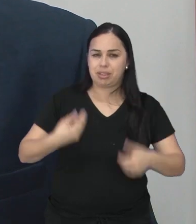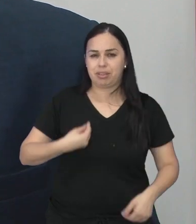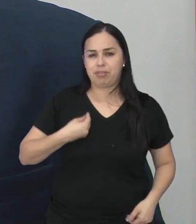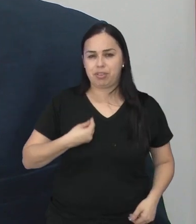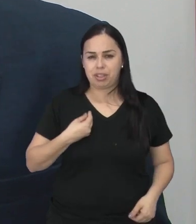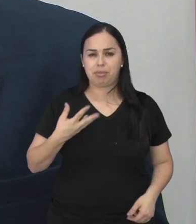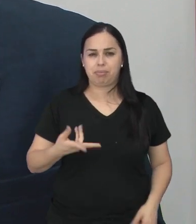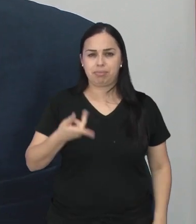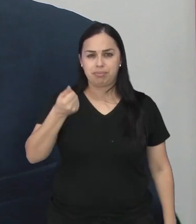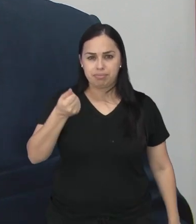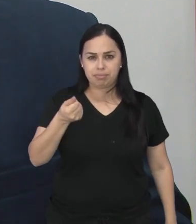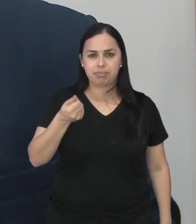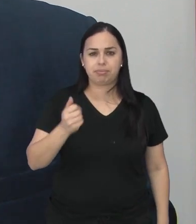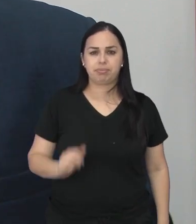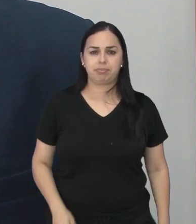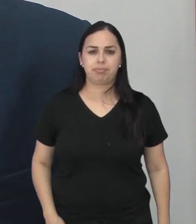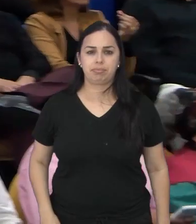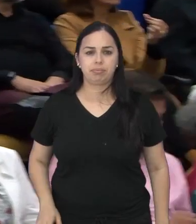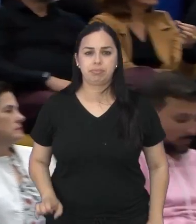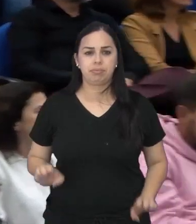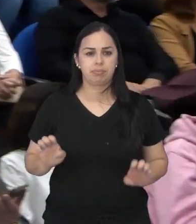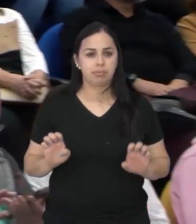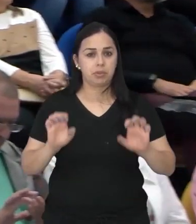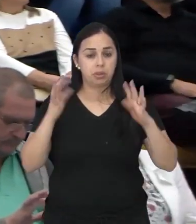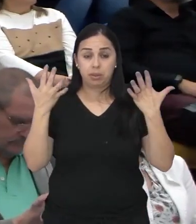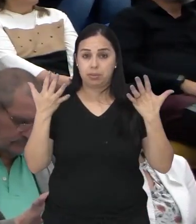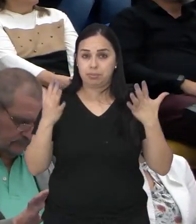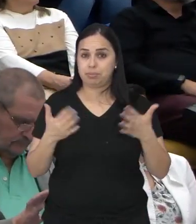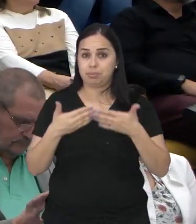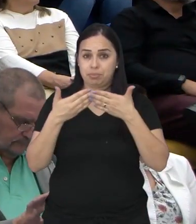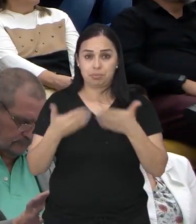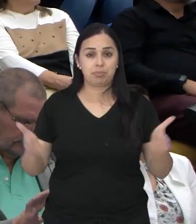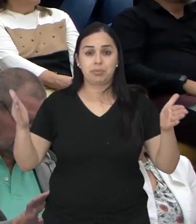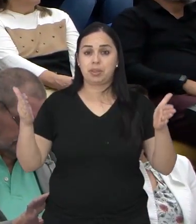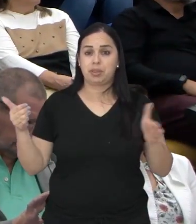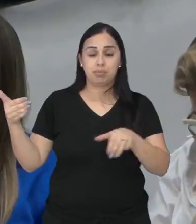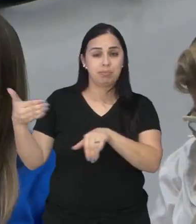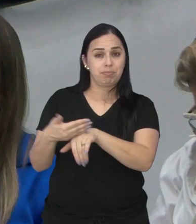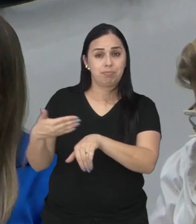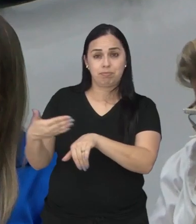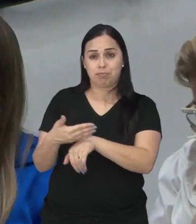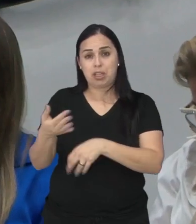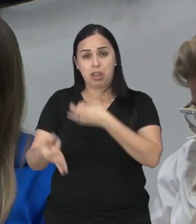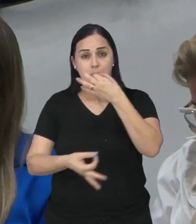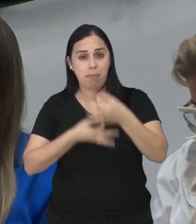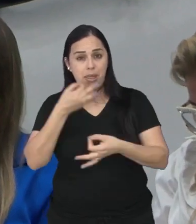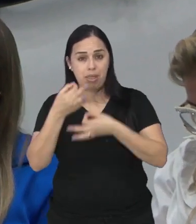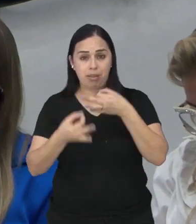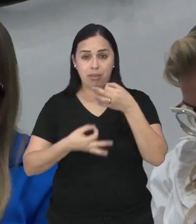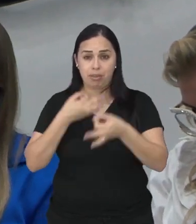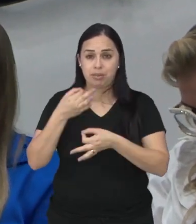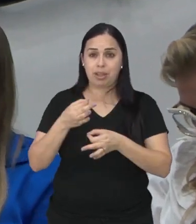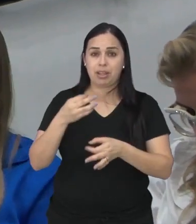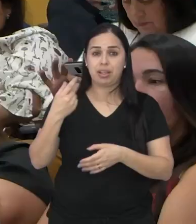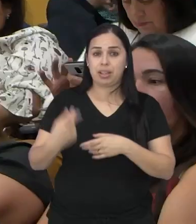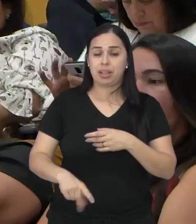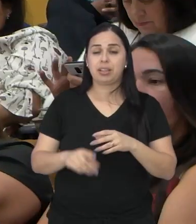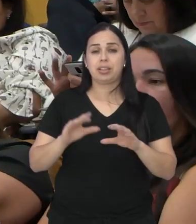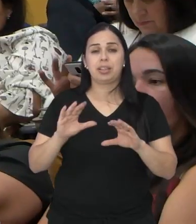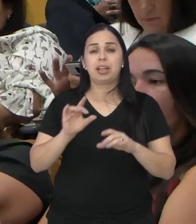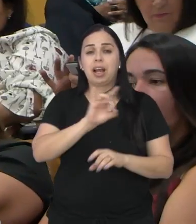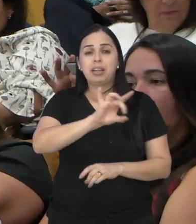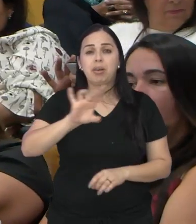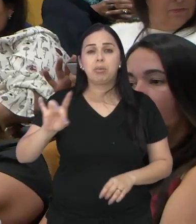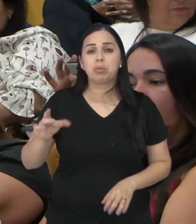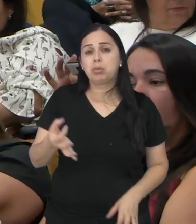vida dos munícipes que eles atendem. O evento foi aberto para ouvir os síndicos de condomínios da cidade. Cada